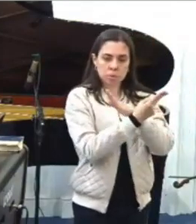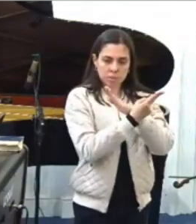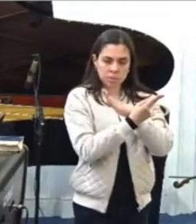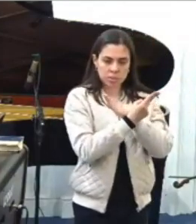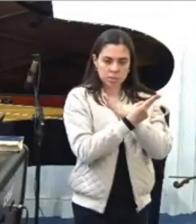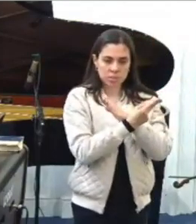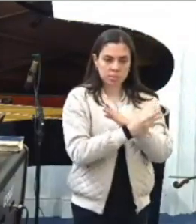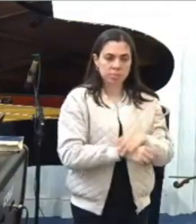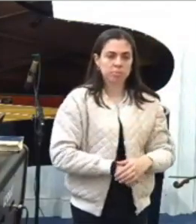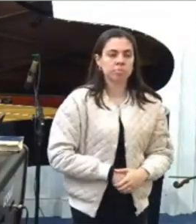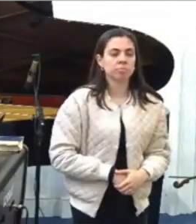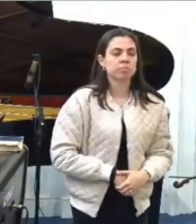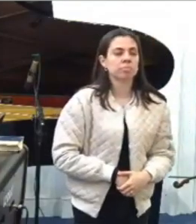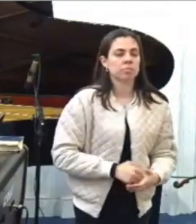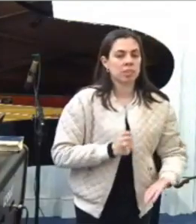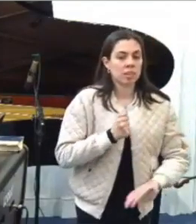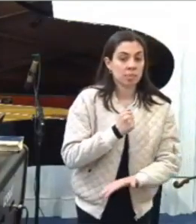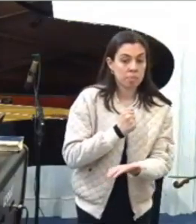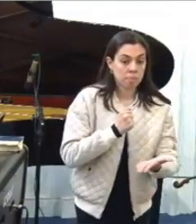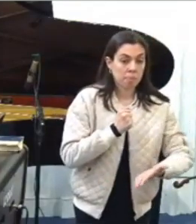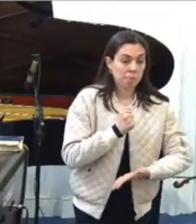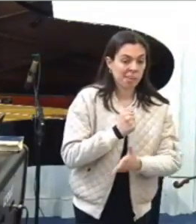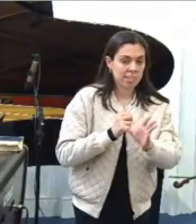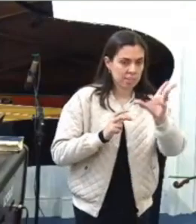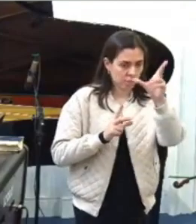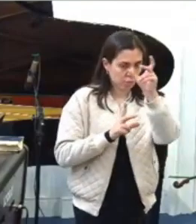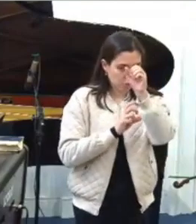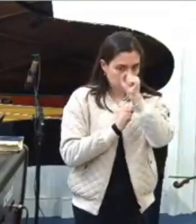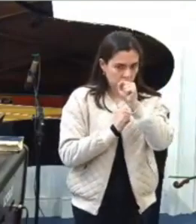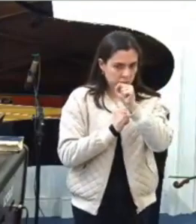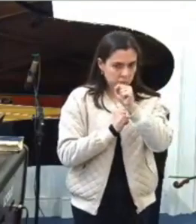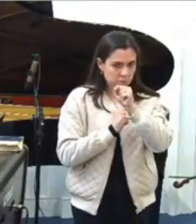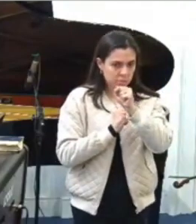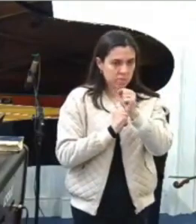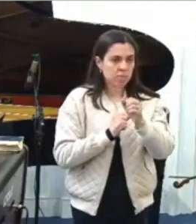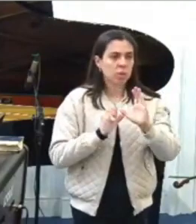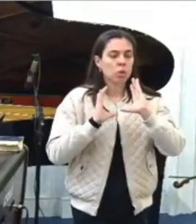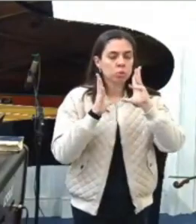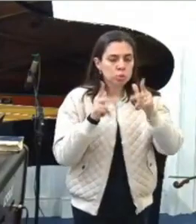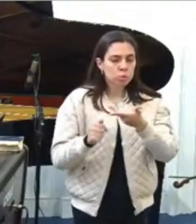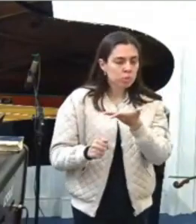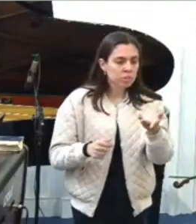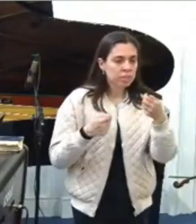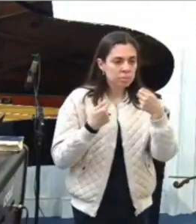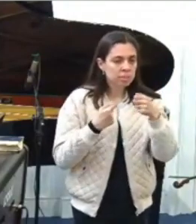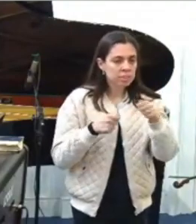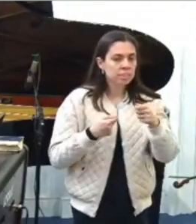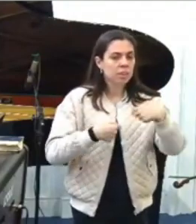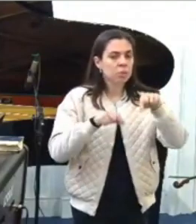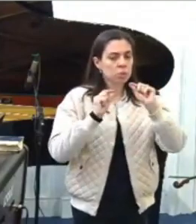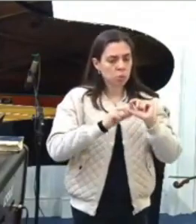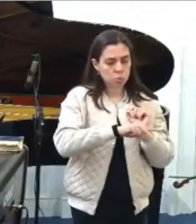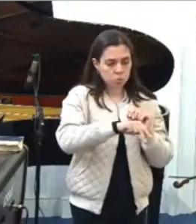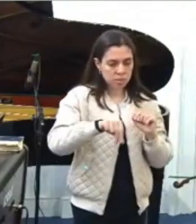protegidos, e eu os sustentarei no meio deste deserto, porque os tirei do Egito como debaixo das